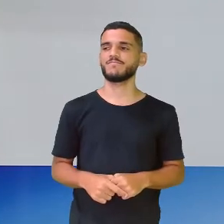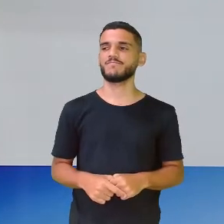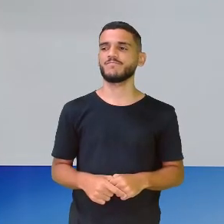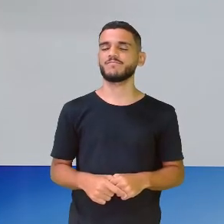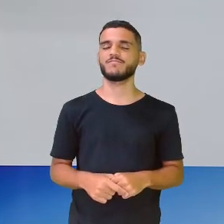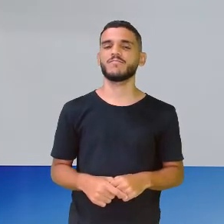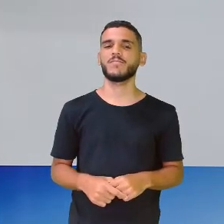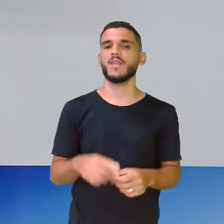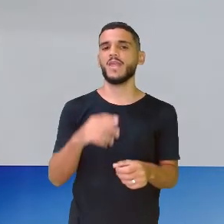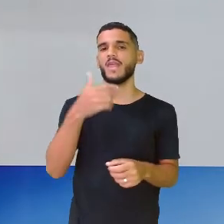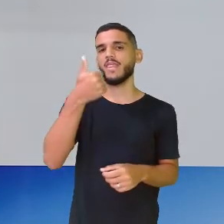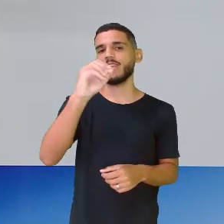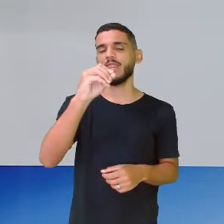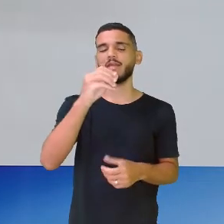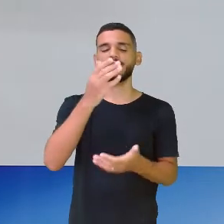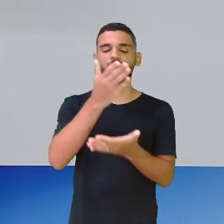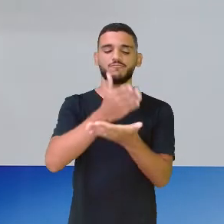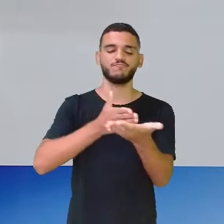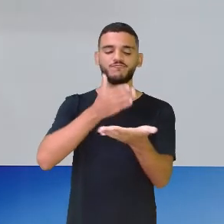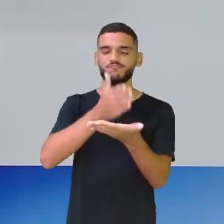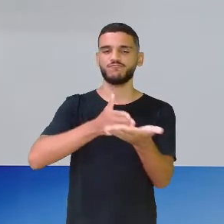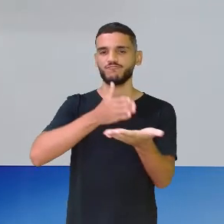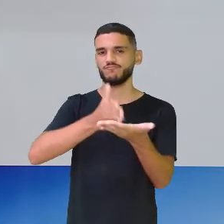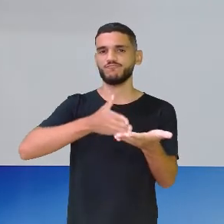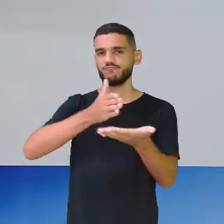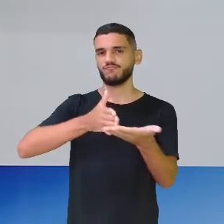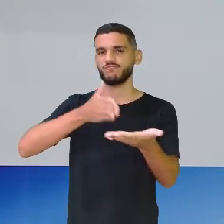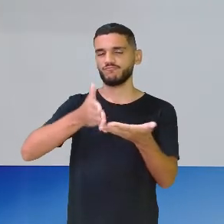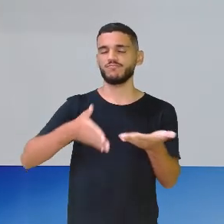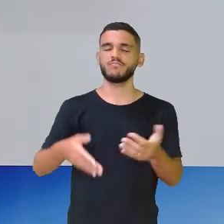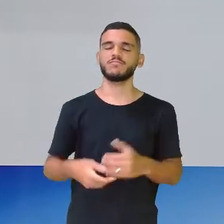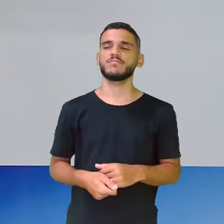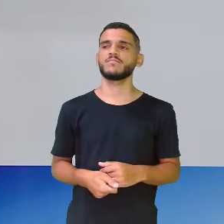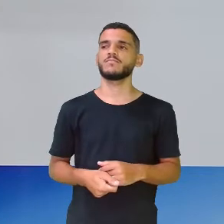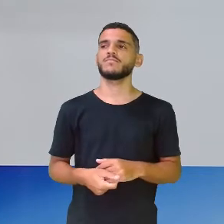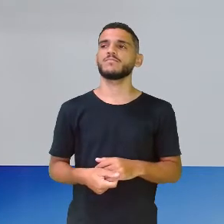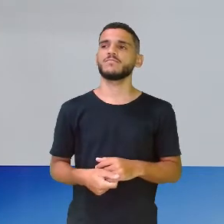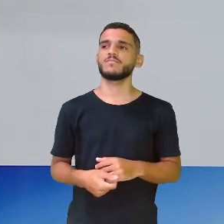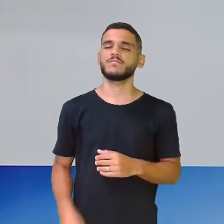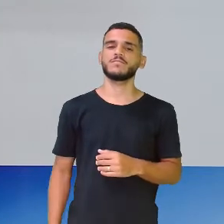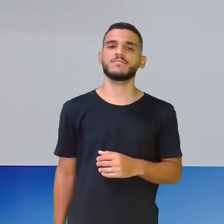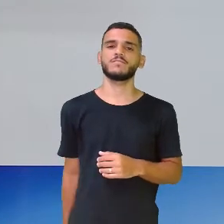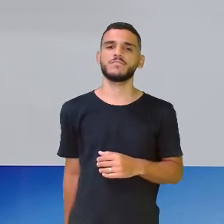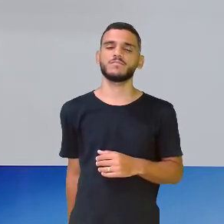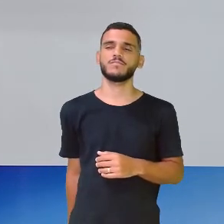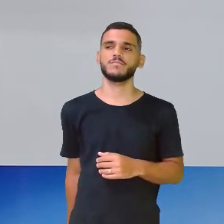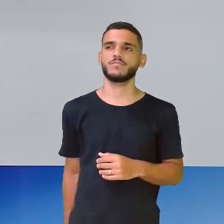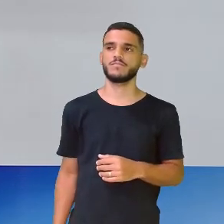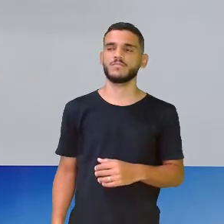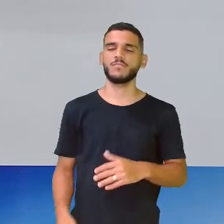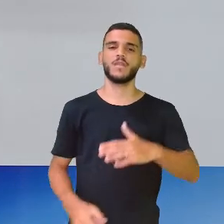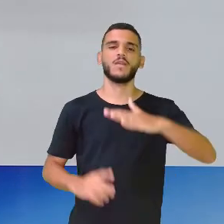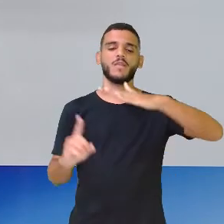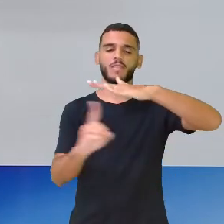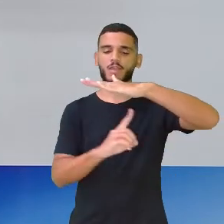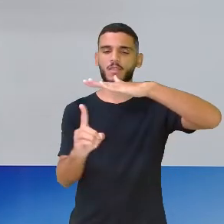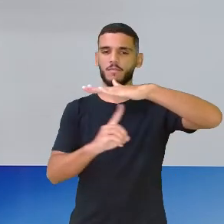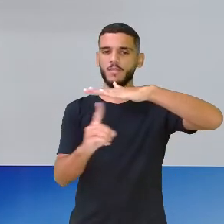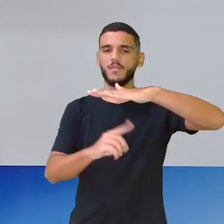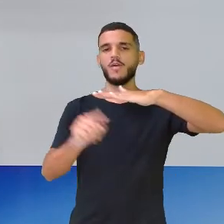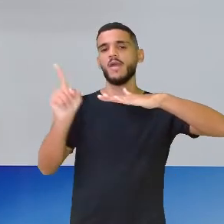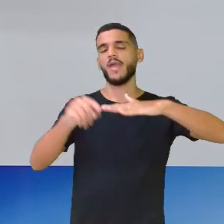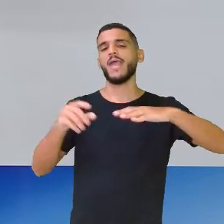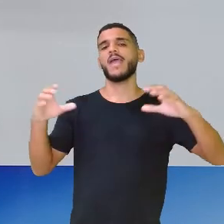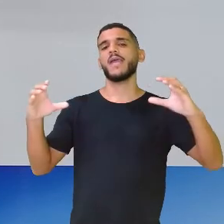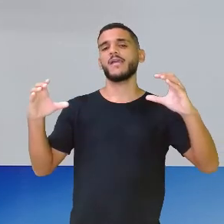Dividir em 10 partes. E é o que eu vou fazendo. A fração não está me dizendo isso. O denominador é a quantidade